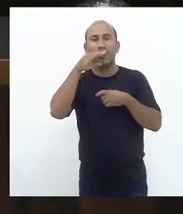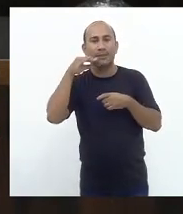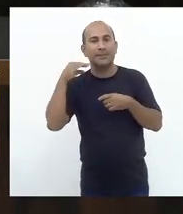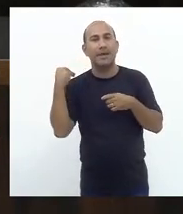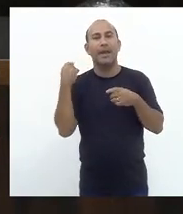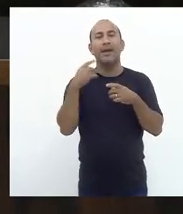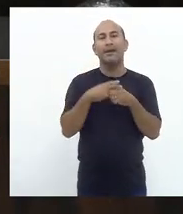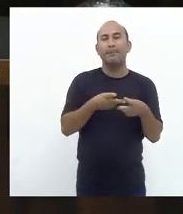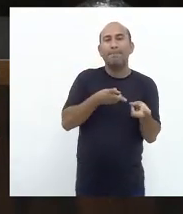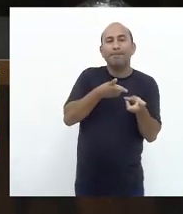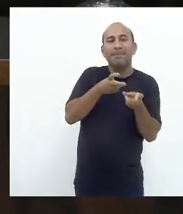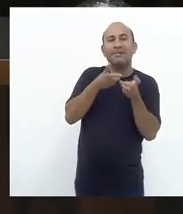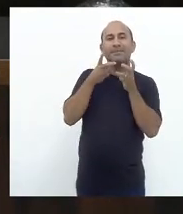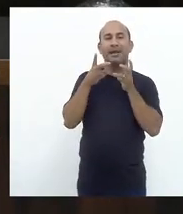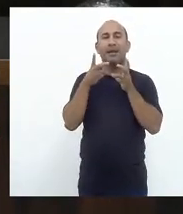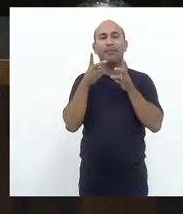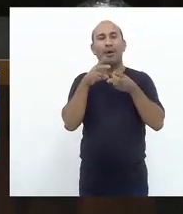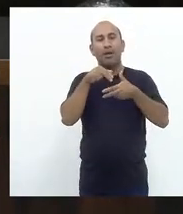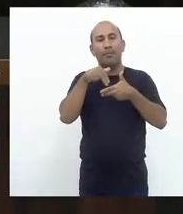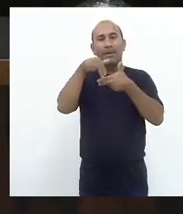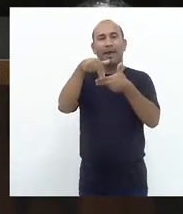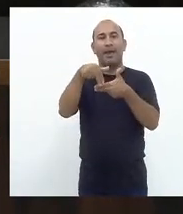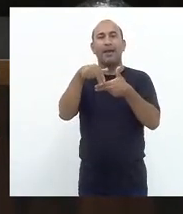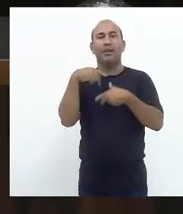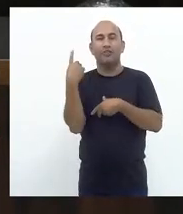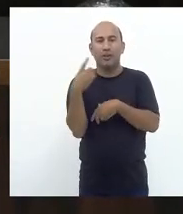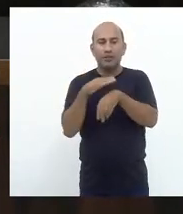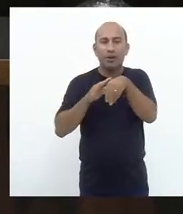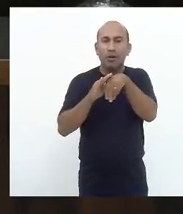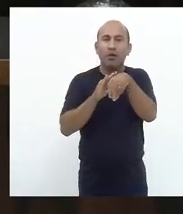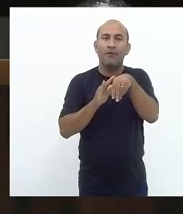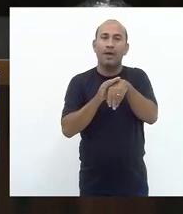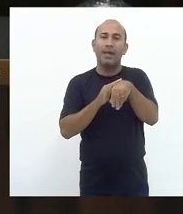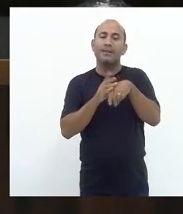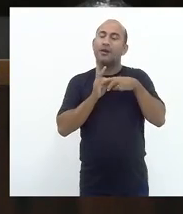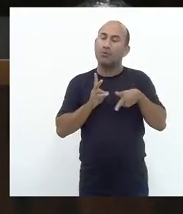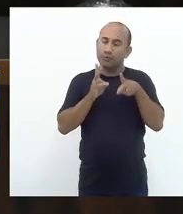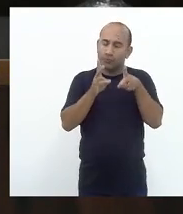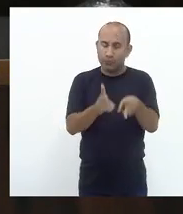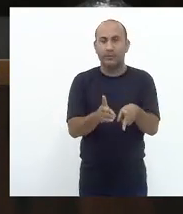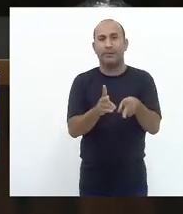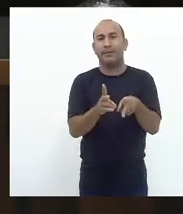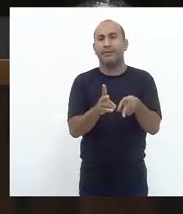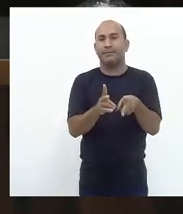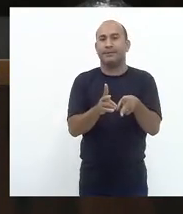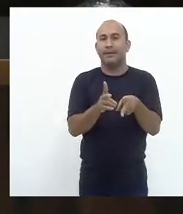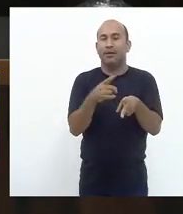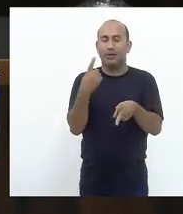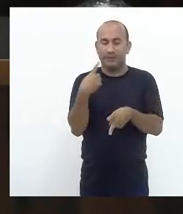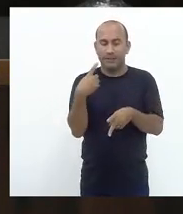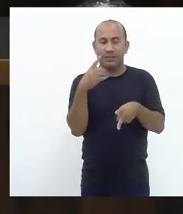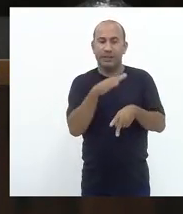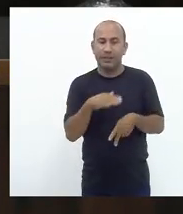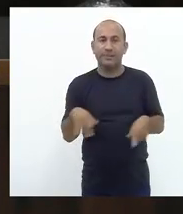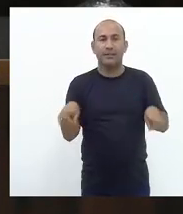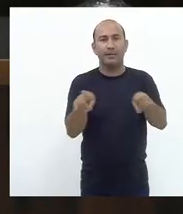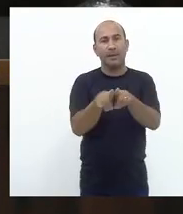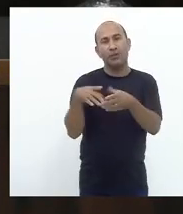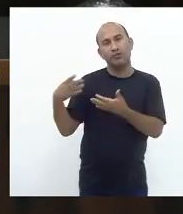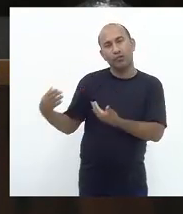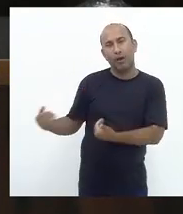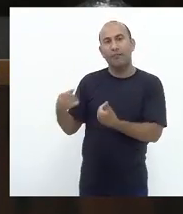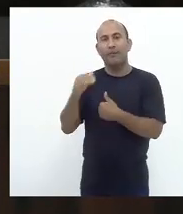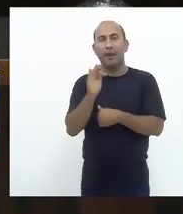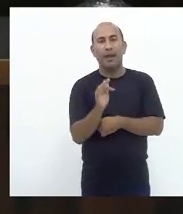adolescentes, isso é perceptível no plenário, nas nossas conversas, e continue assim. As nossas crianças e os nossos jovens serão